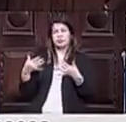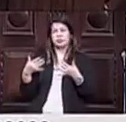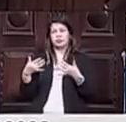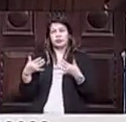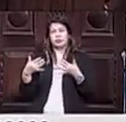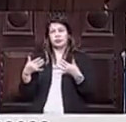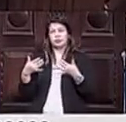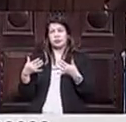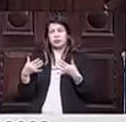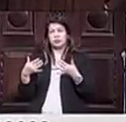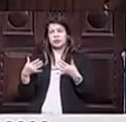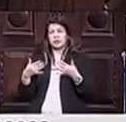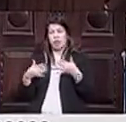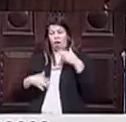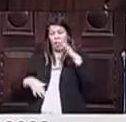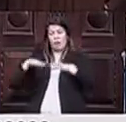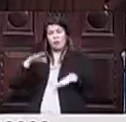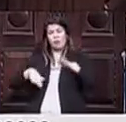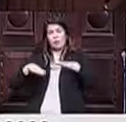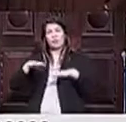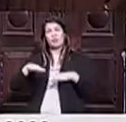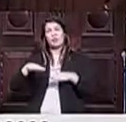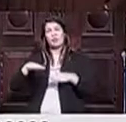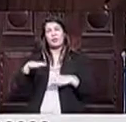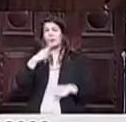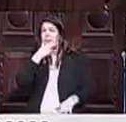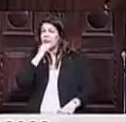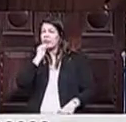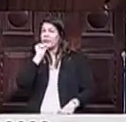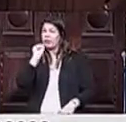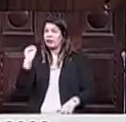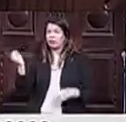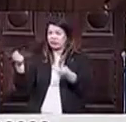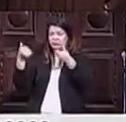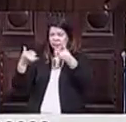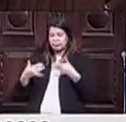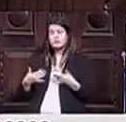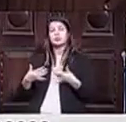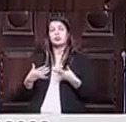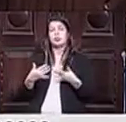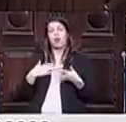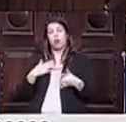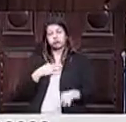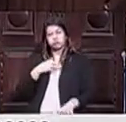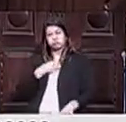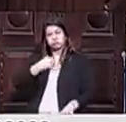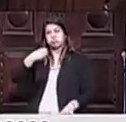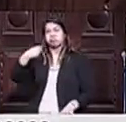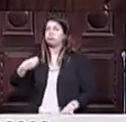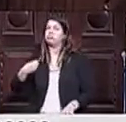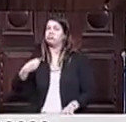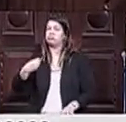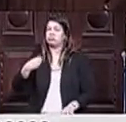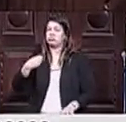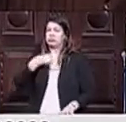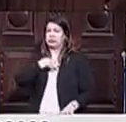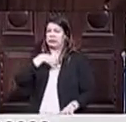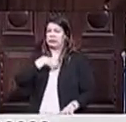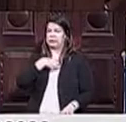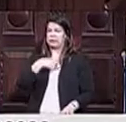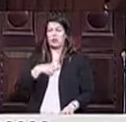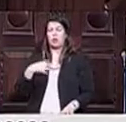pelos pais dos alunos a partir do momento que colocam diminui o número